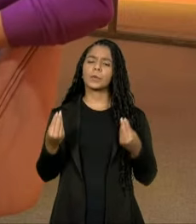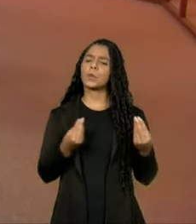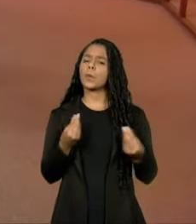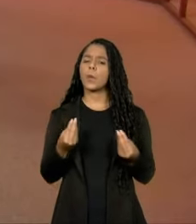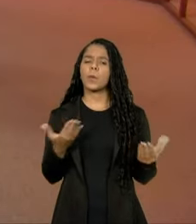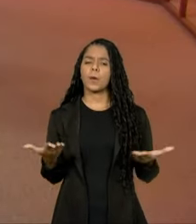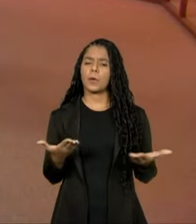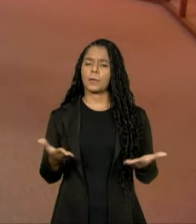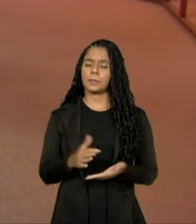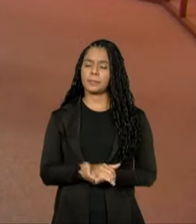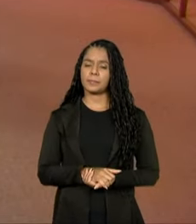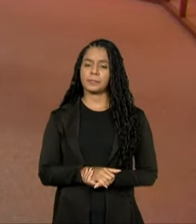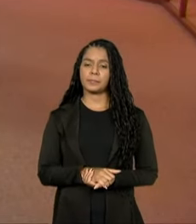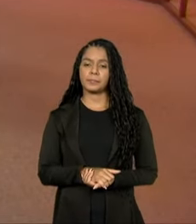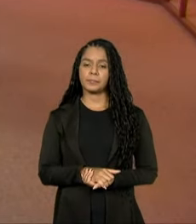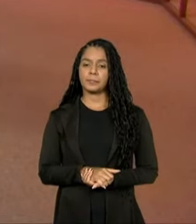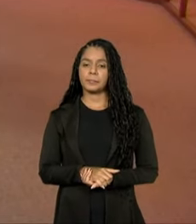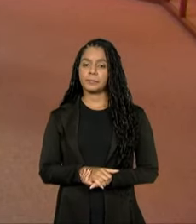assim?